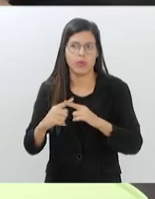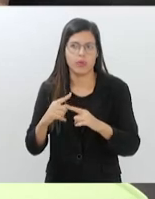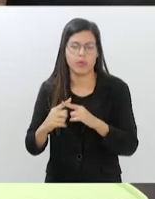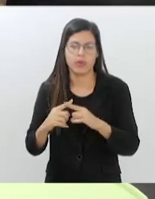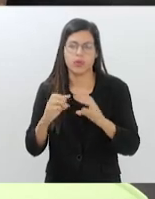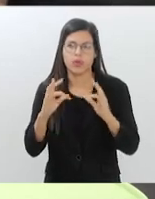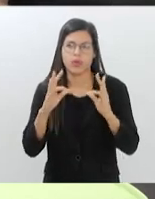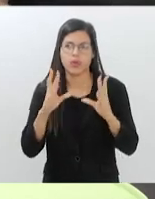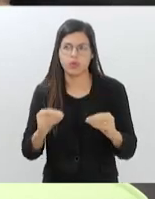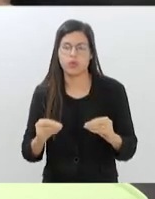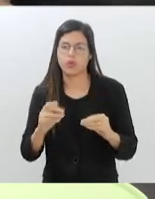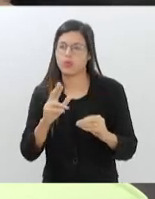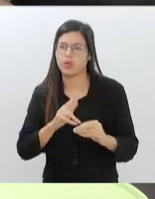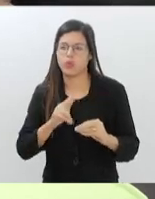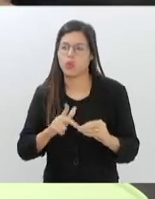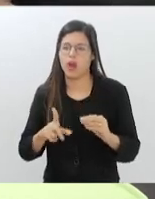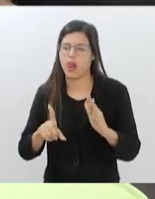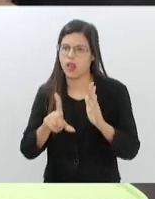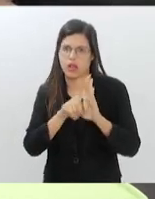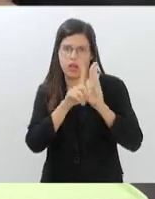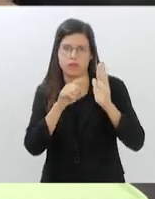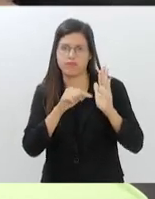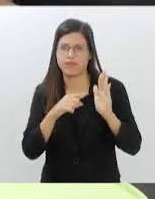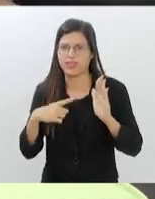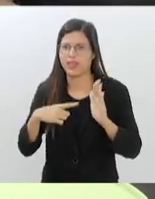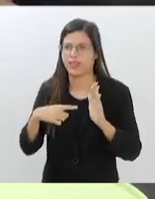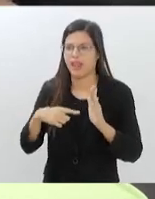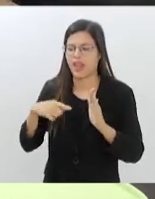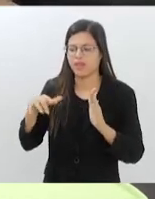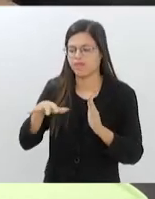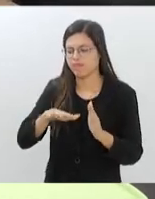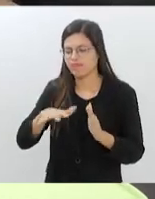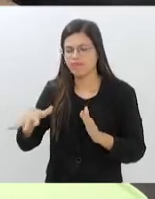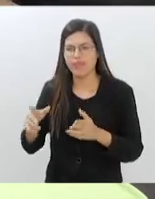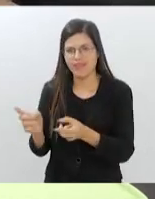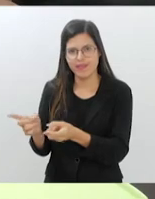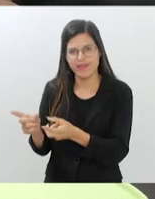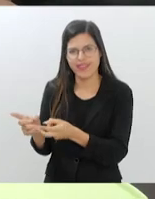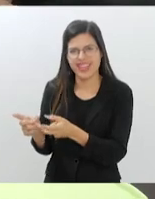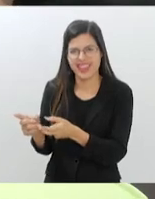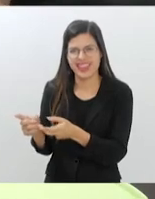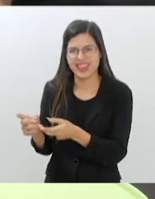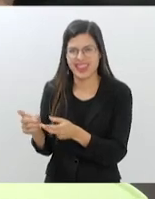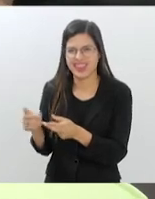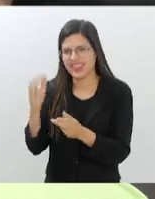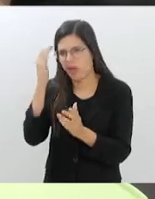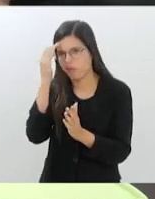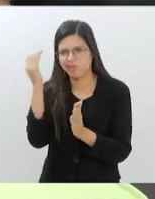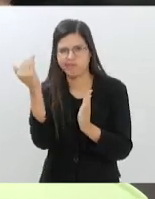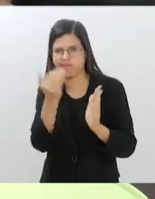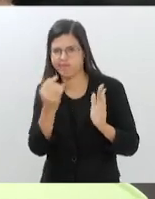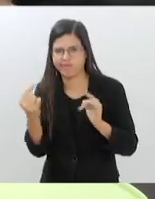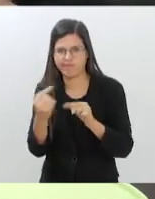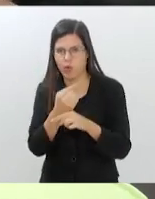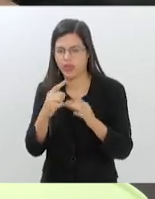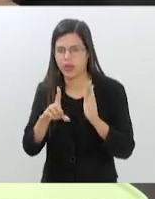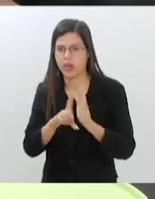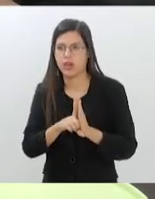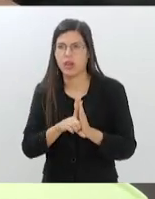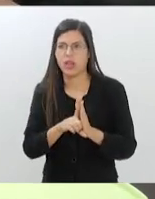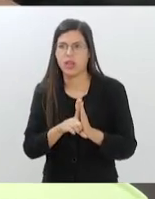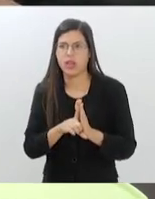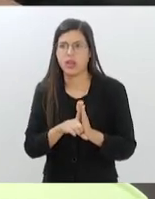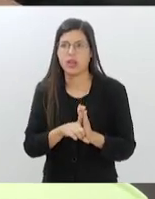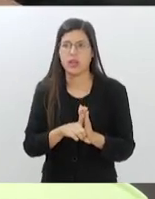mercado clandestino agora legalizar com regras e que foi feito foi feito sem regra nenhuma e tem não sei quantos